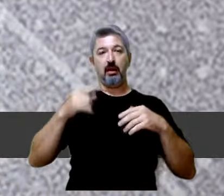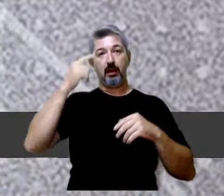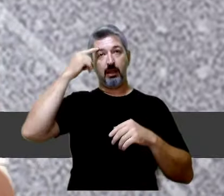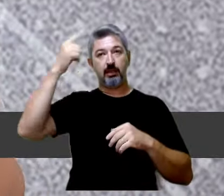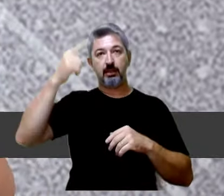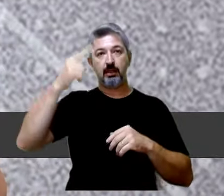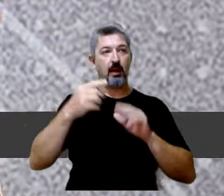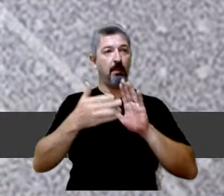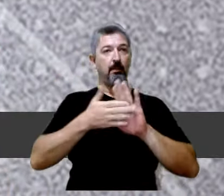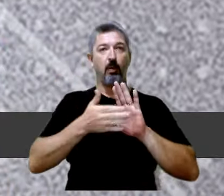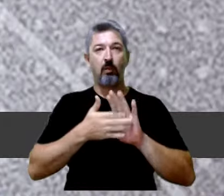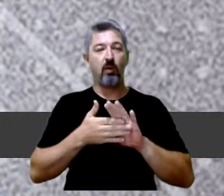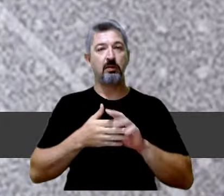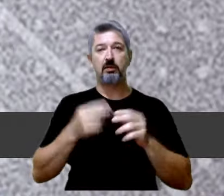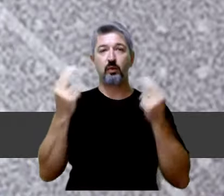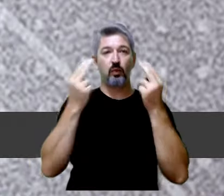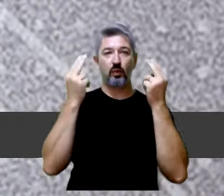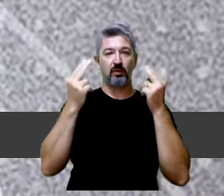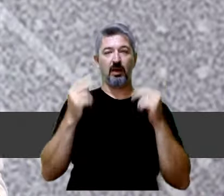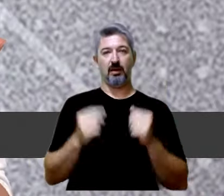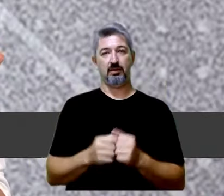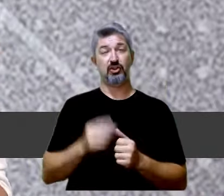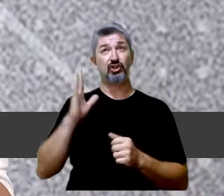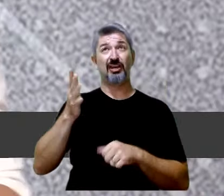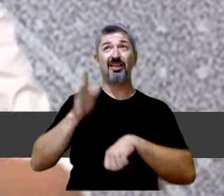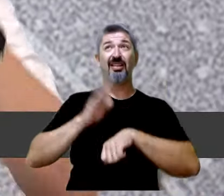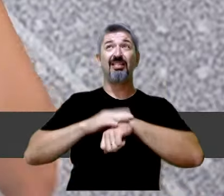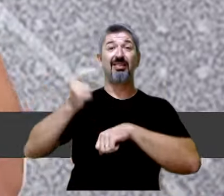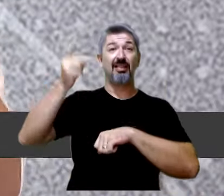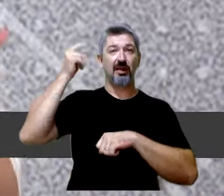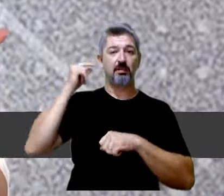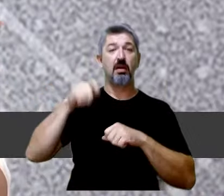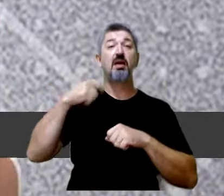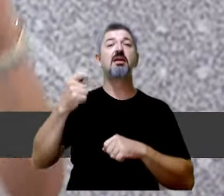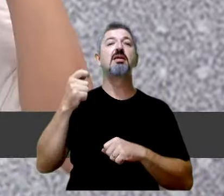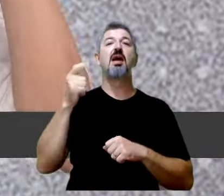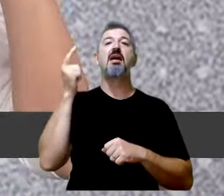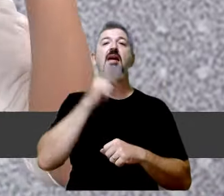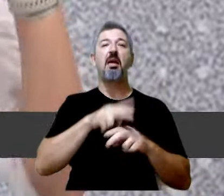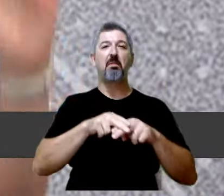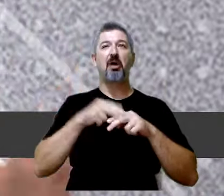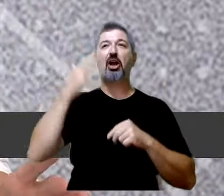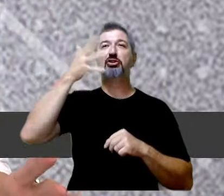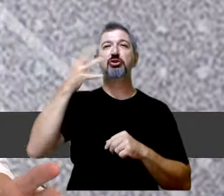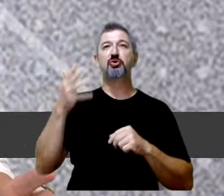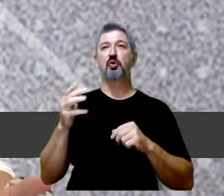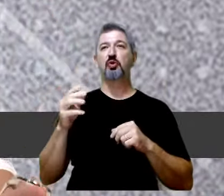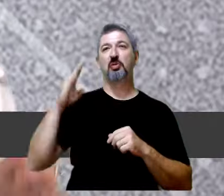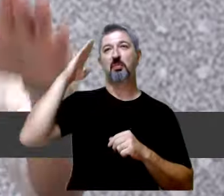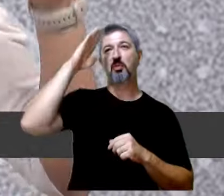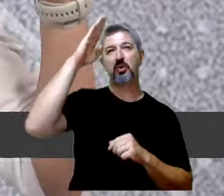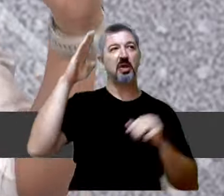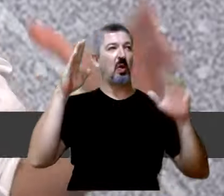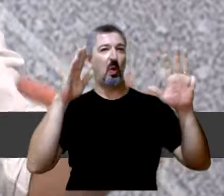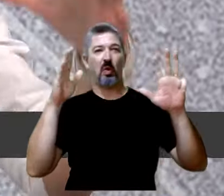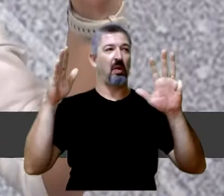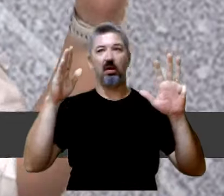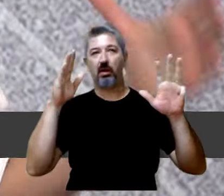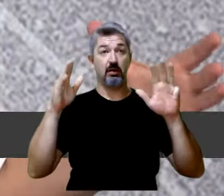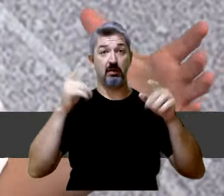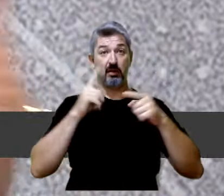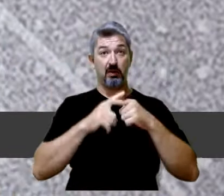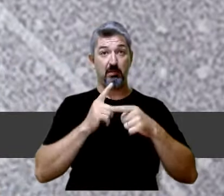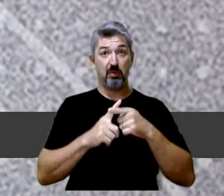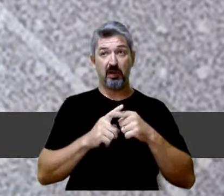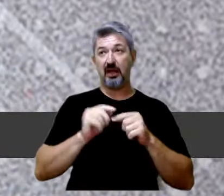tempo agora é importante entender quem é que lucra com esse discurso e porque lucra porque enquanto a gente tiver num debate polarizado